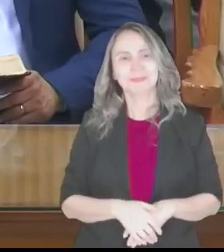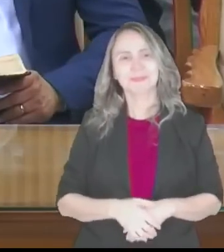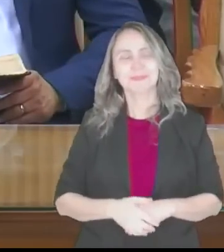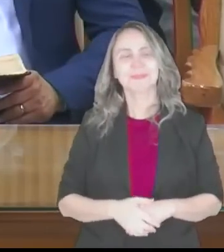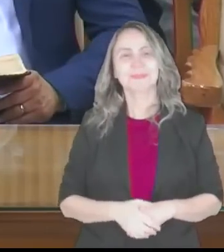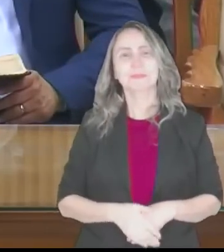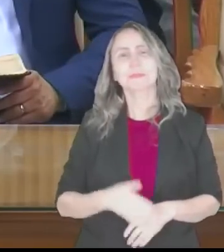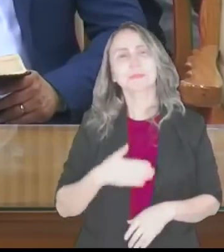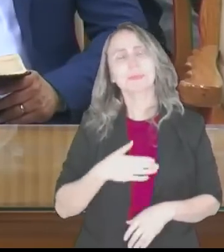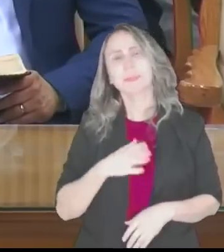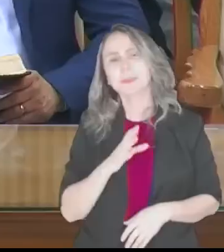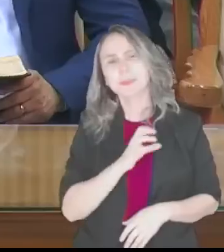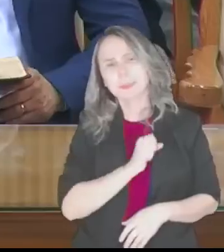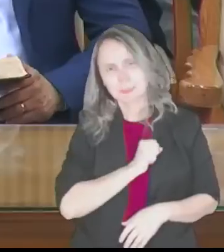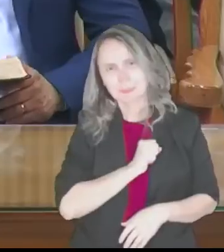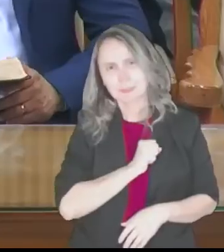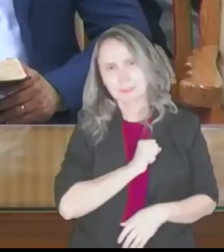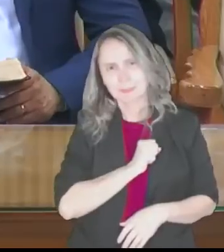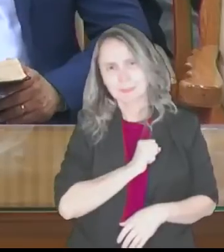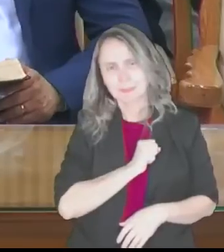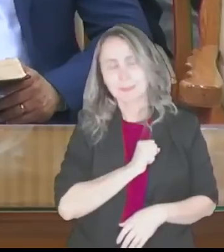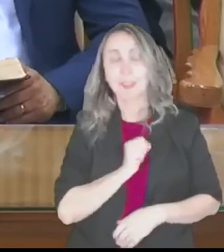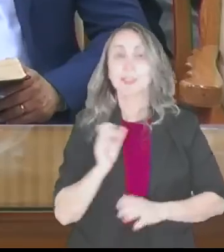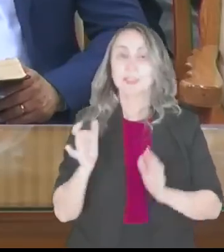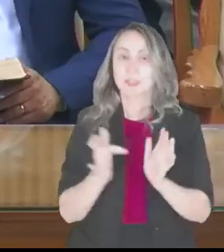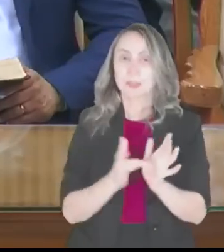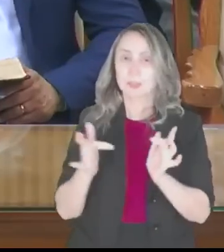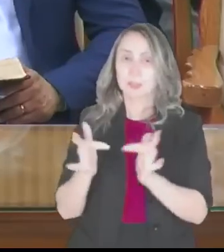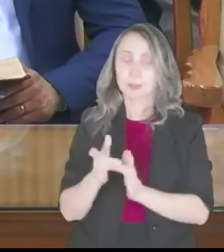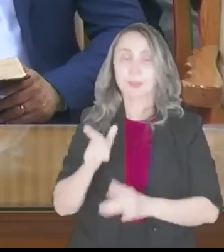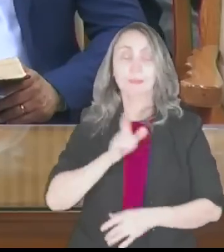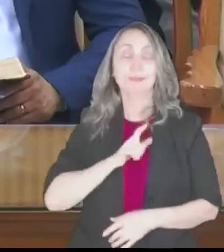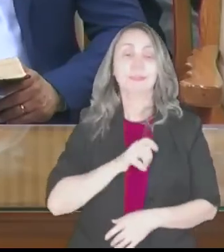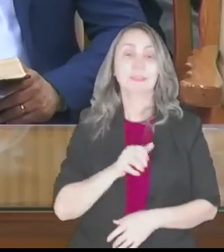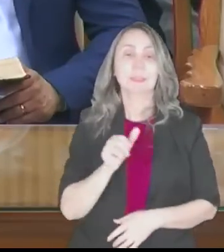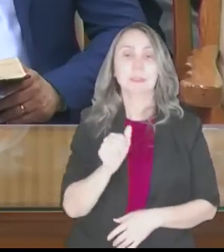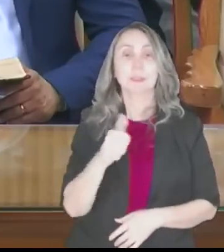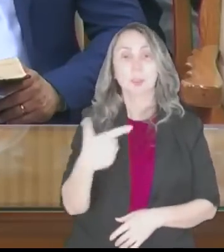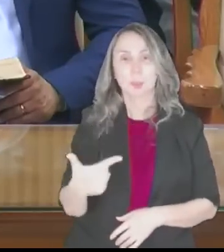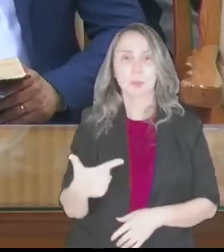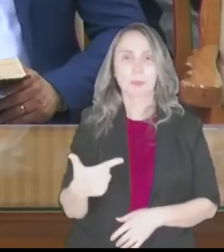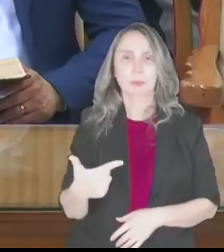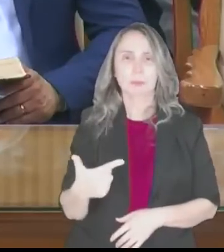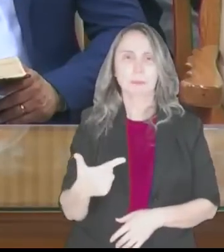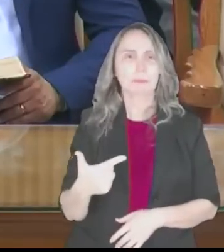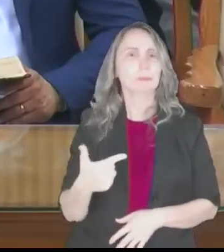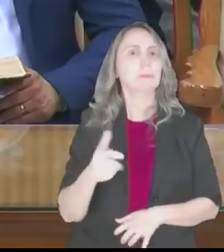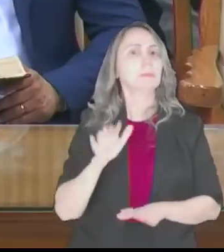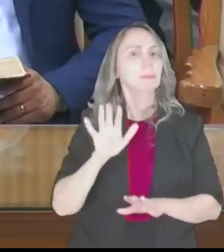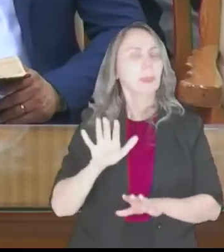Meus amados irmãos, Jesus tinha 12. Mas tinha coisa que Jesus só revelava a 3.